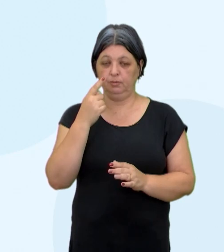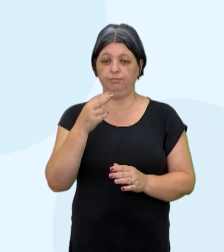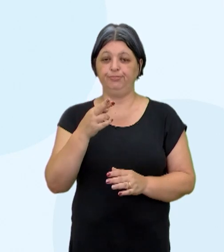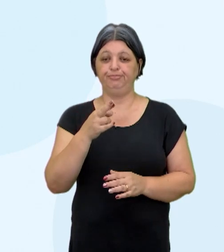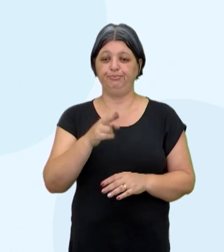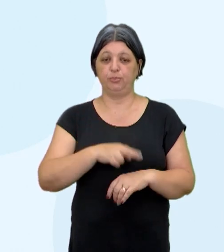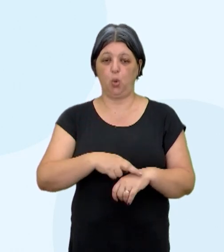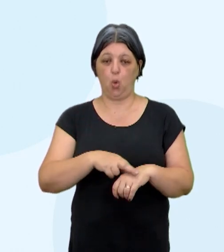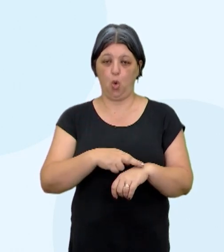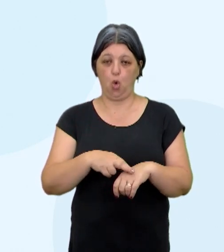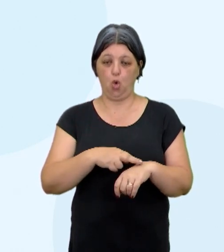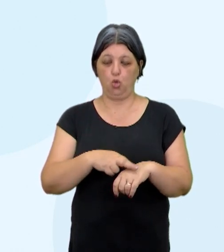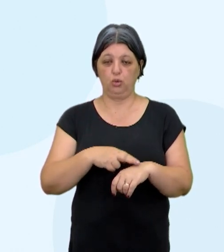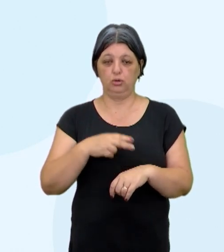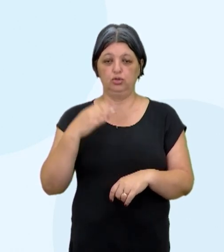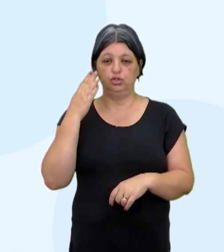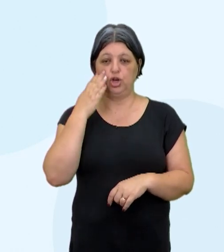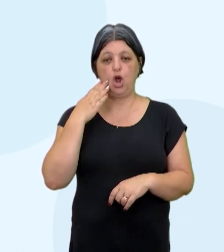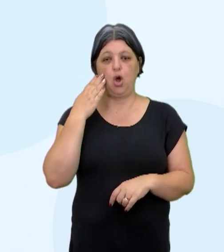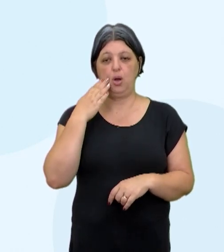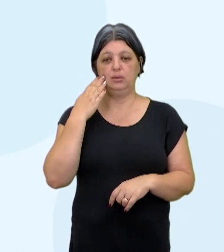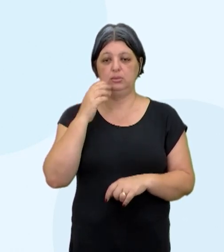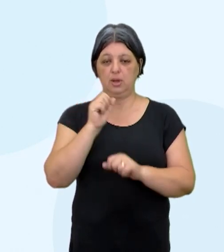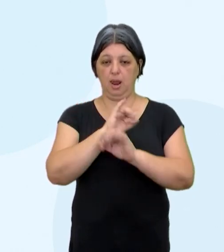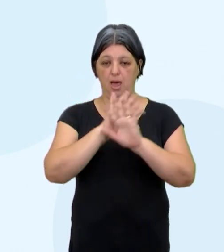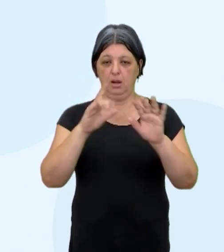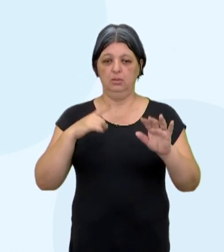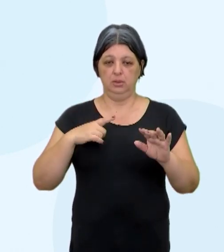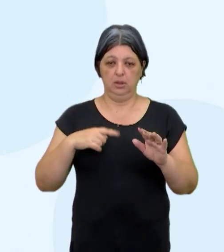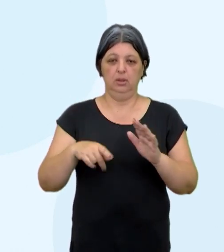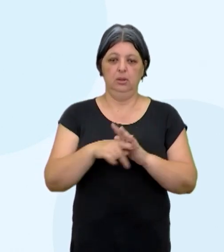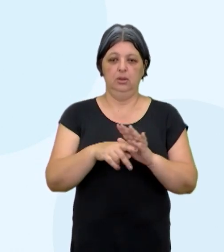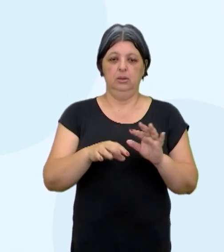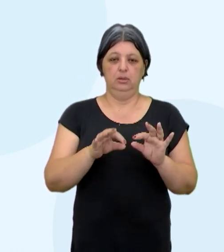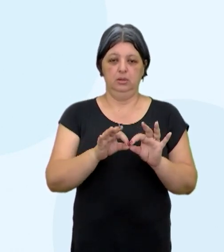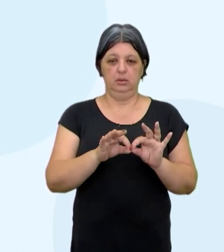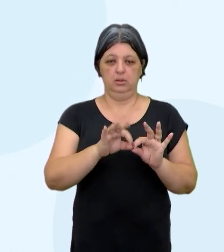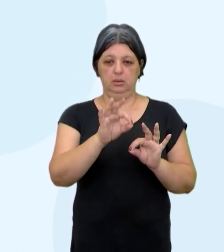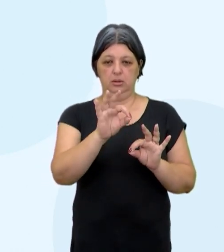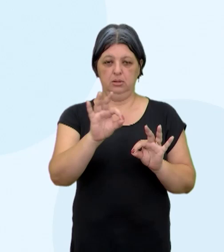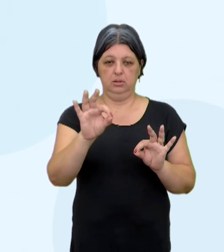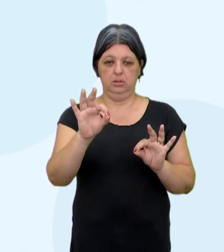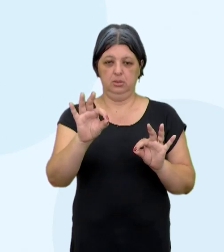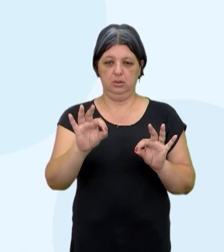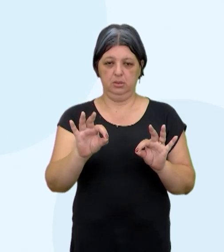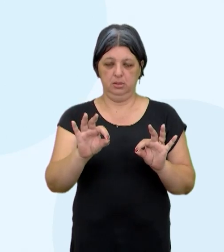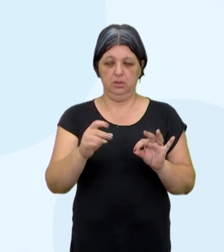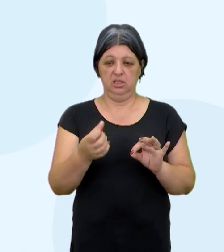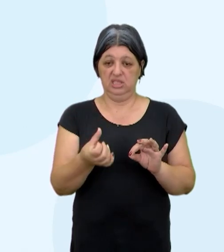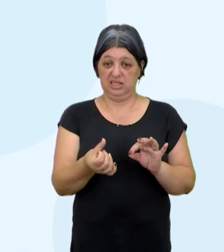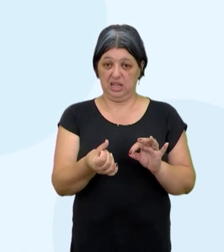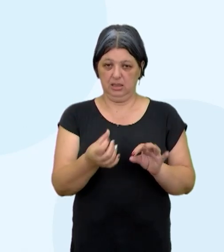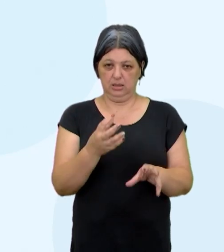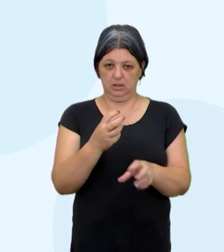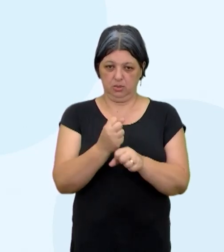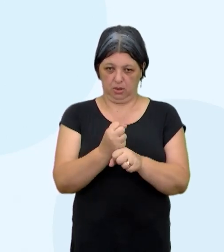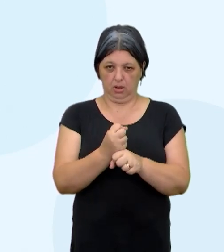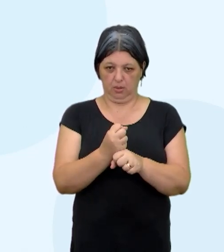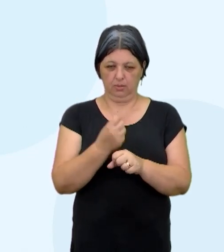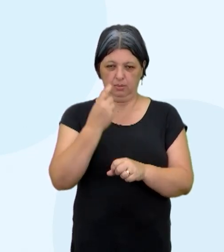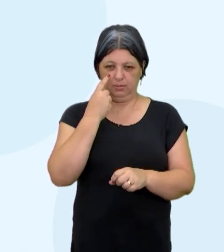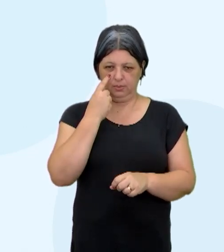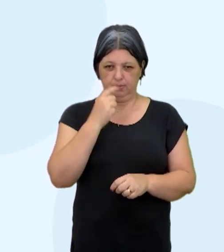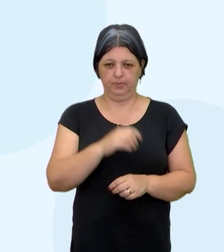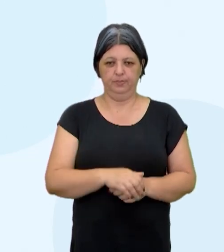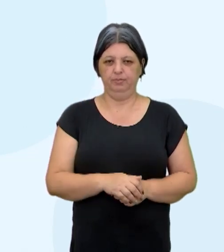e em rosa claro. Figuras em roxo, ó, figura em roxo tem 1, 2, 3, 4, 5, 6 lados. Tá, deixa eu mudar a cor da